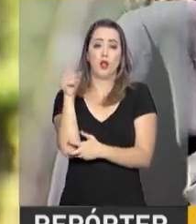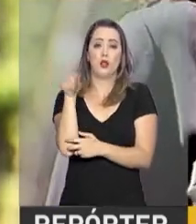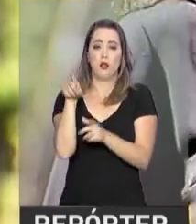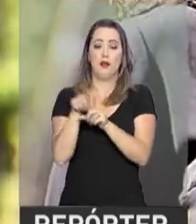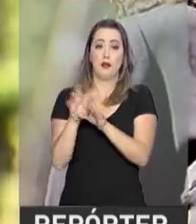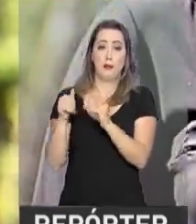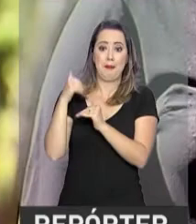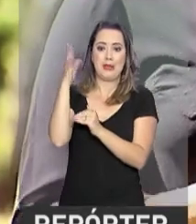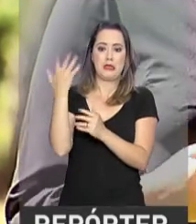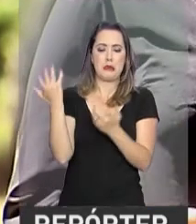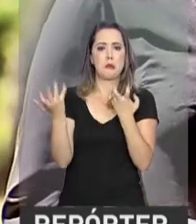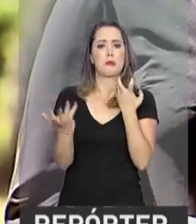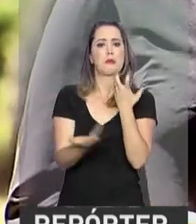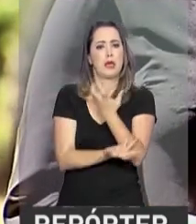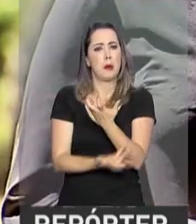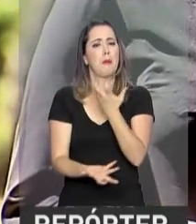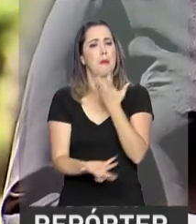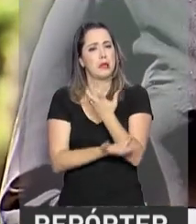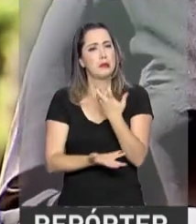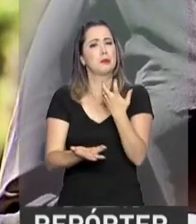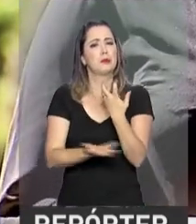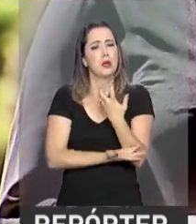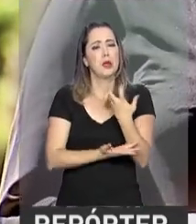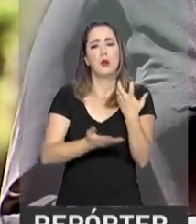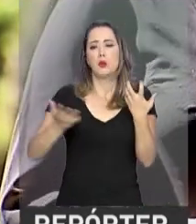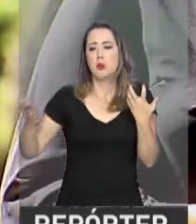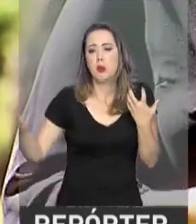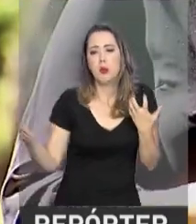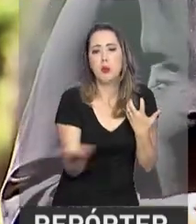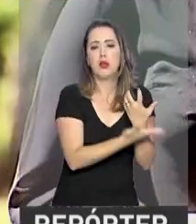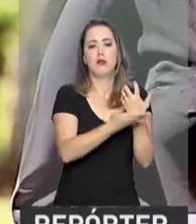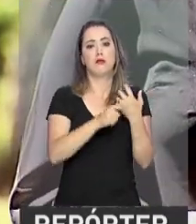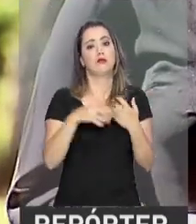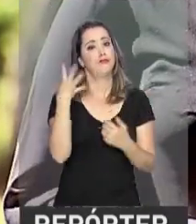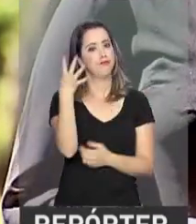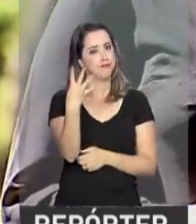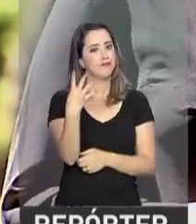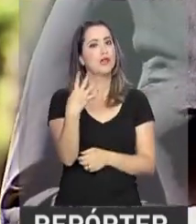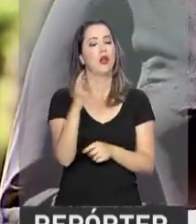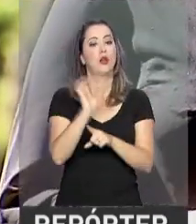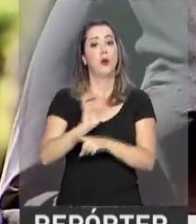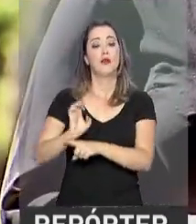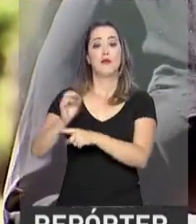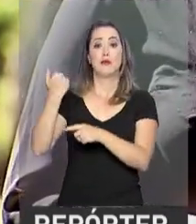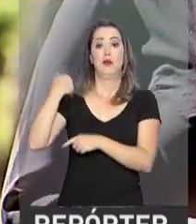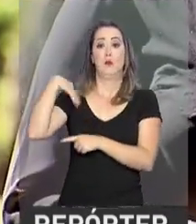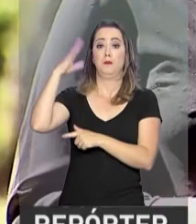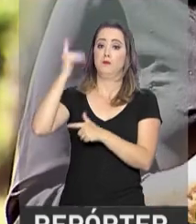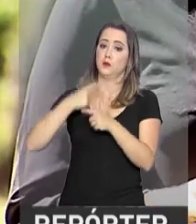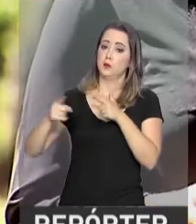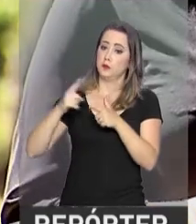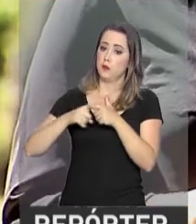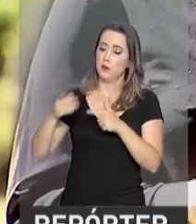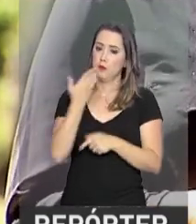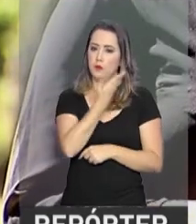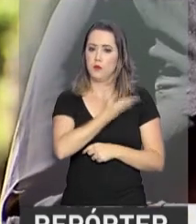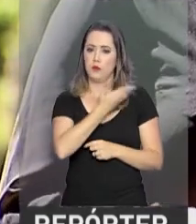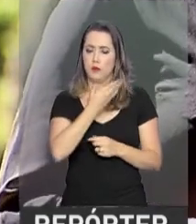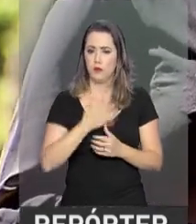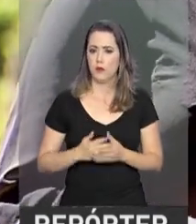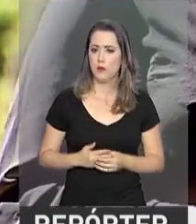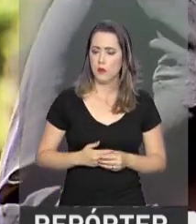desmatamento ilegal historicamente quatro estados em situação mais crítica mato grosso pará rondônia e